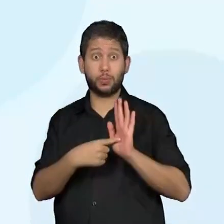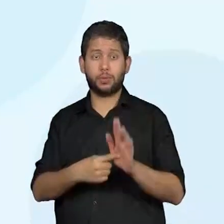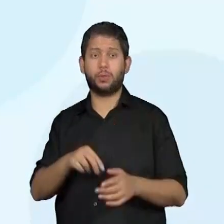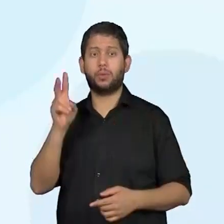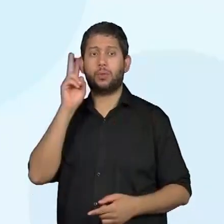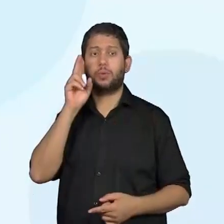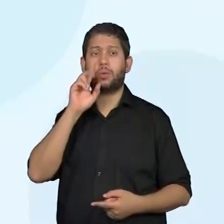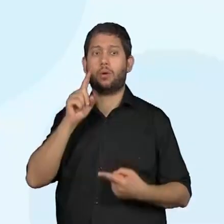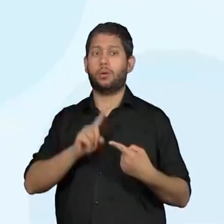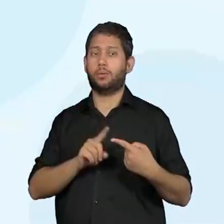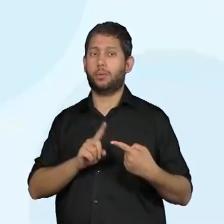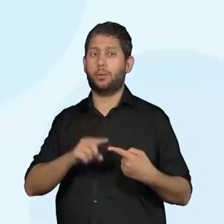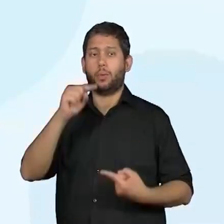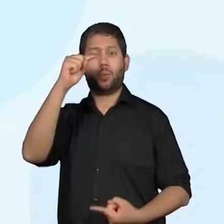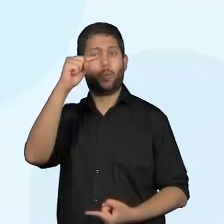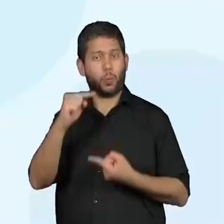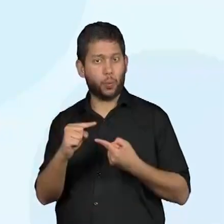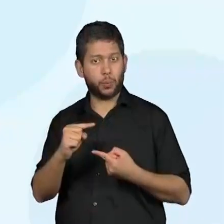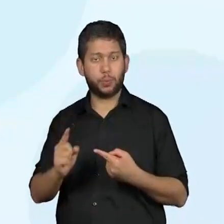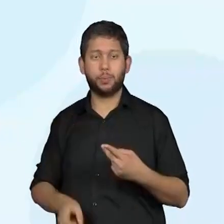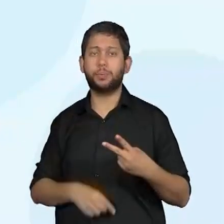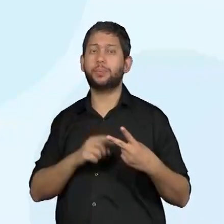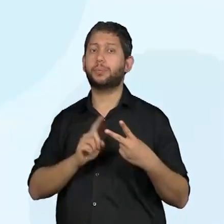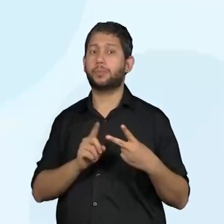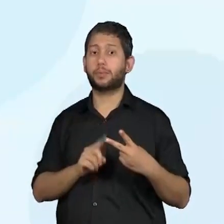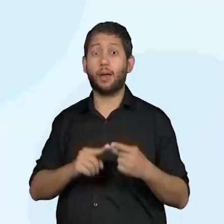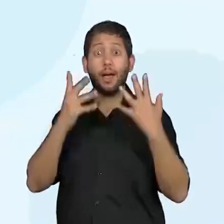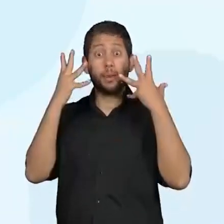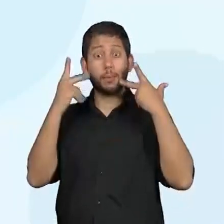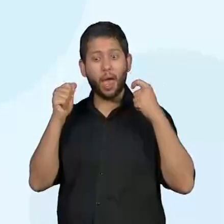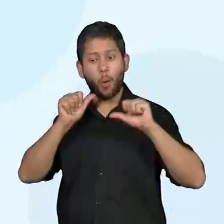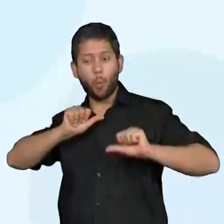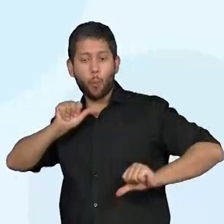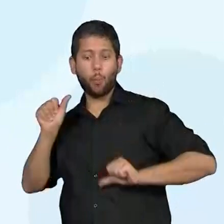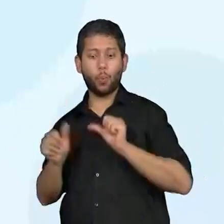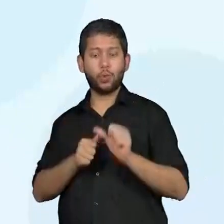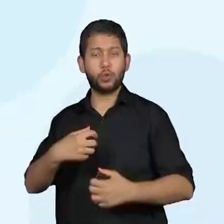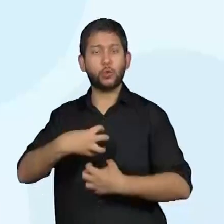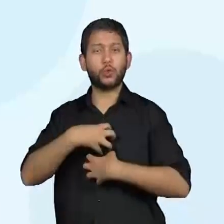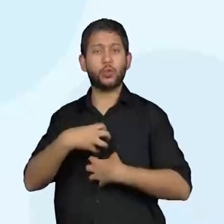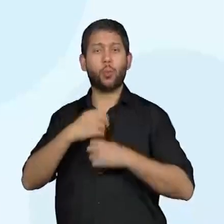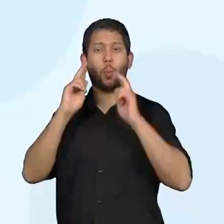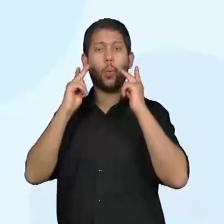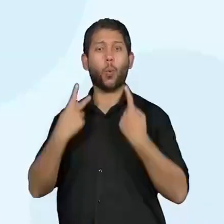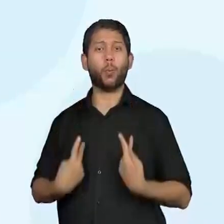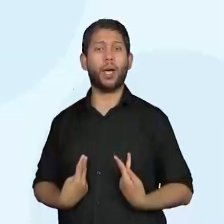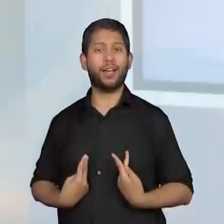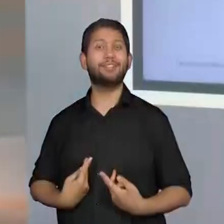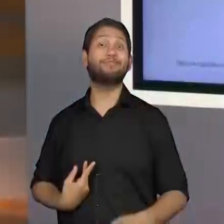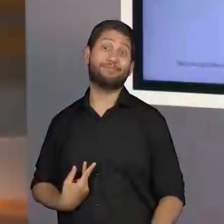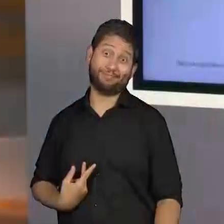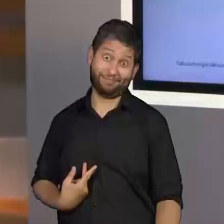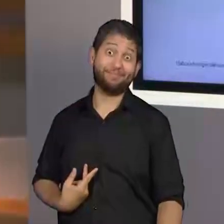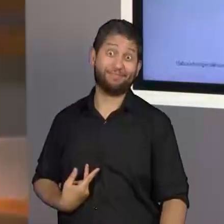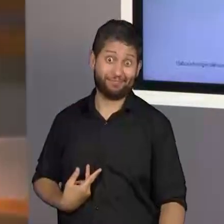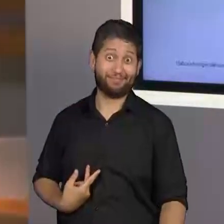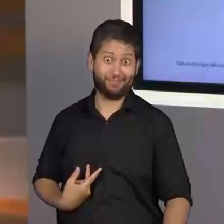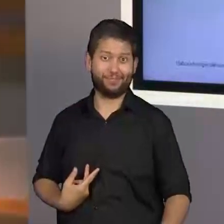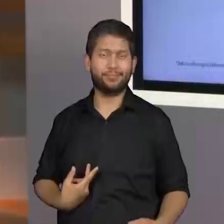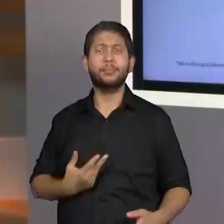ter animais que têm características humanas, por exemplo, a fala. Mas as características emocionais